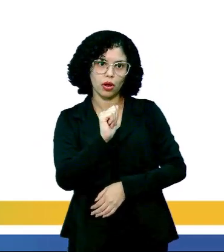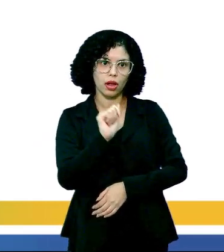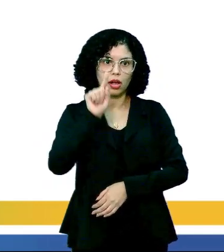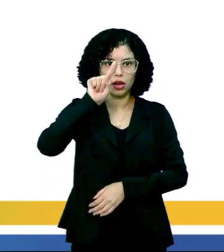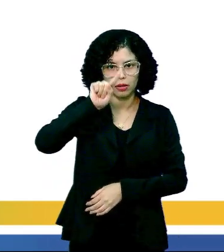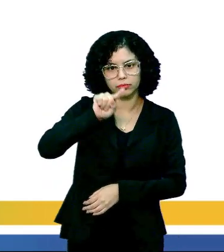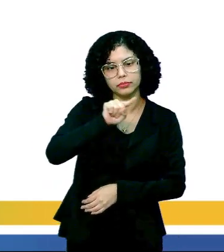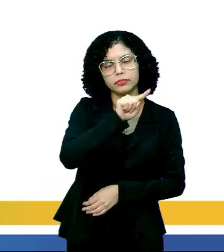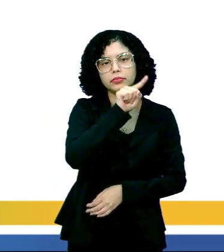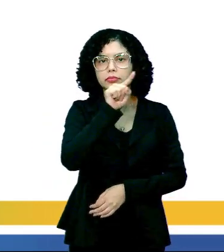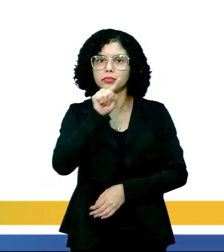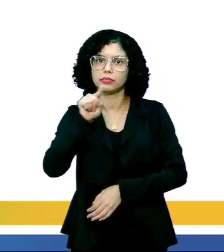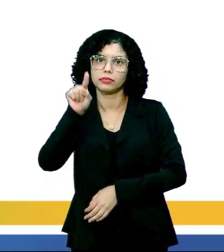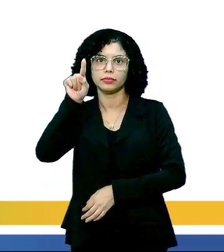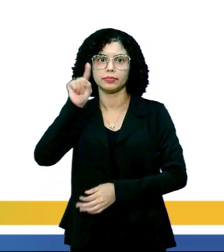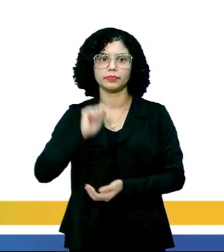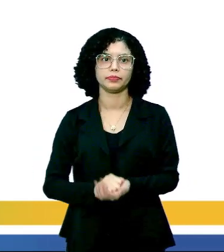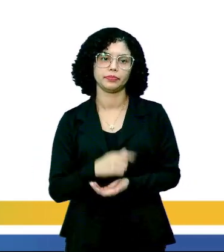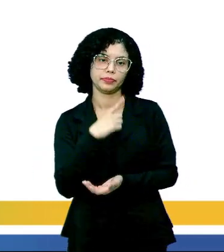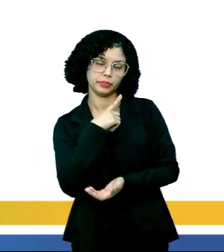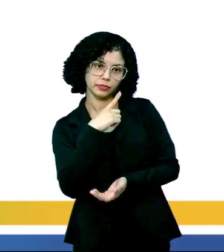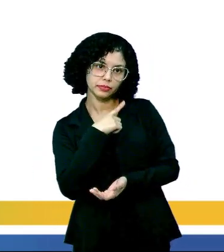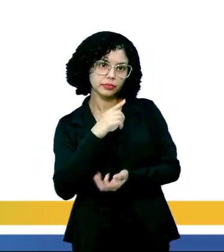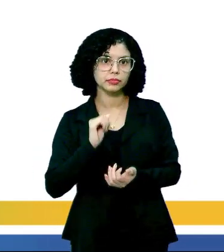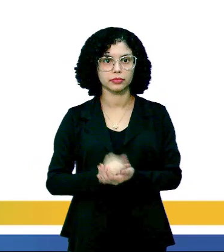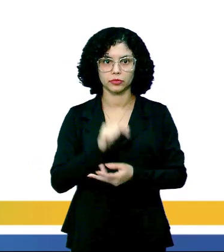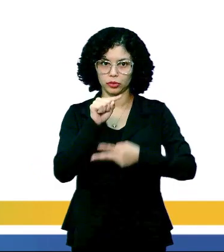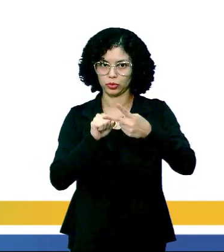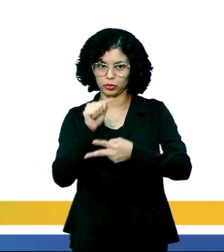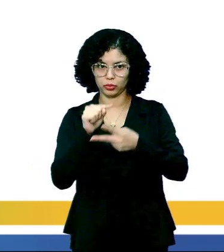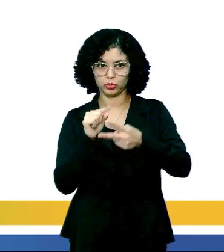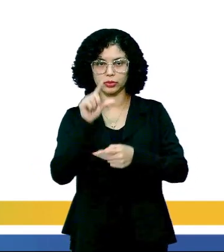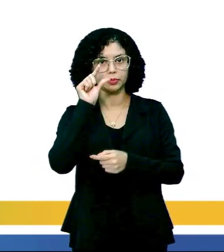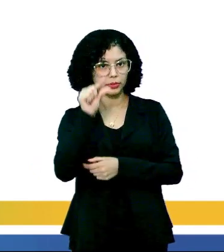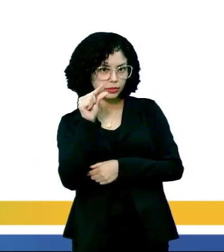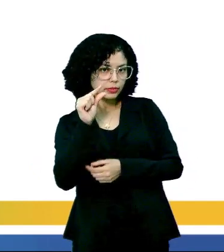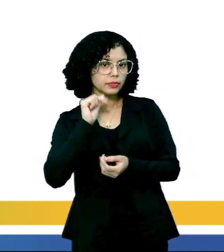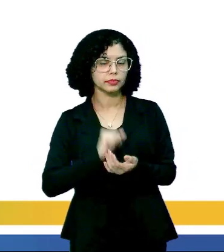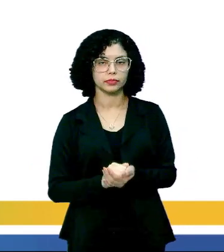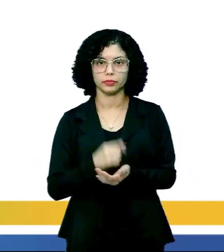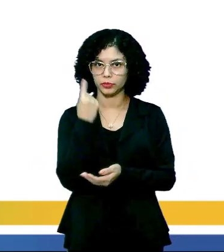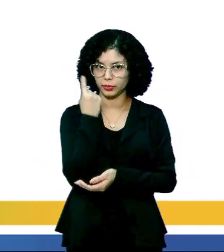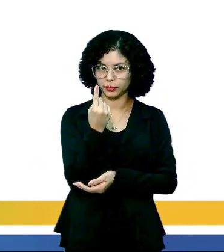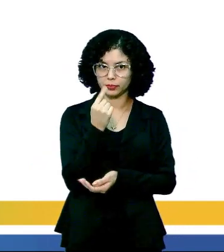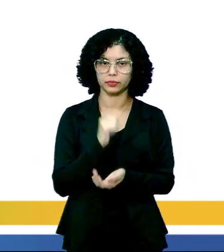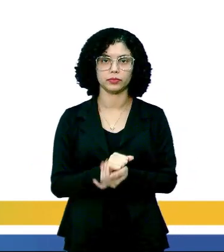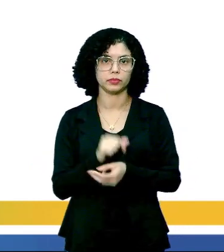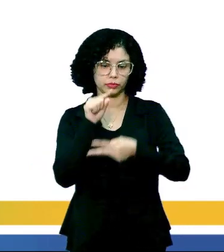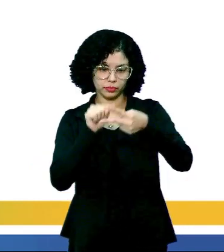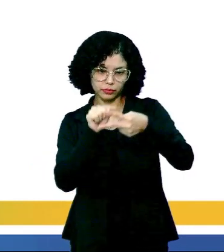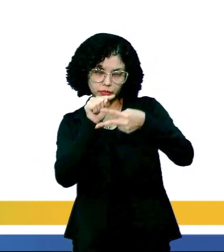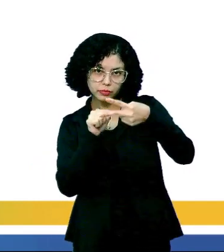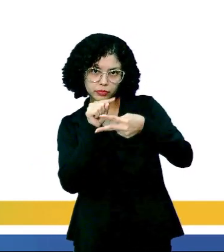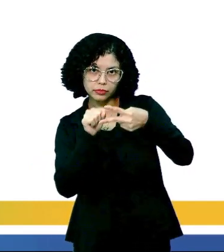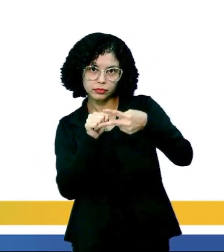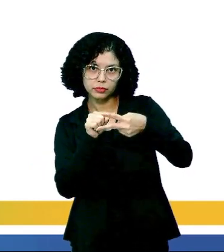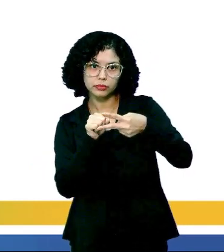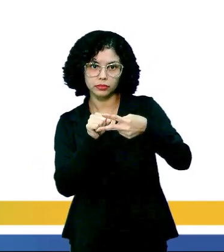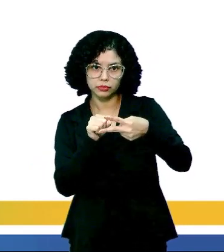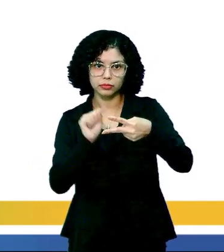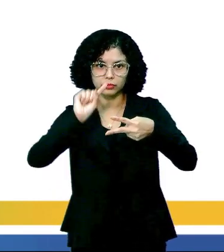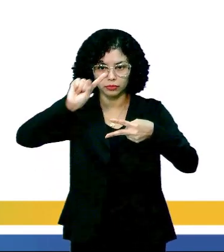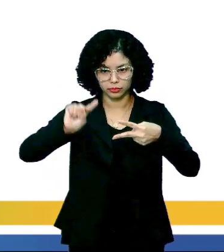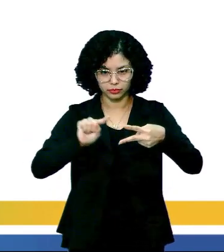alfas. Então veja bem, nós temos na radiação duas partículas e uma onda. Então essas duas partículas, elas são as